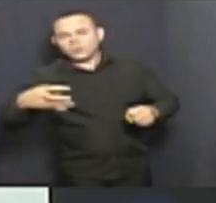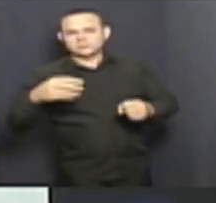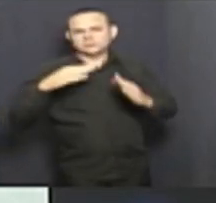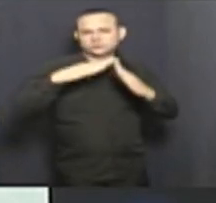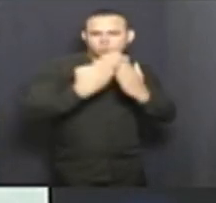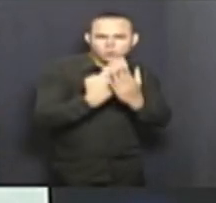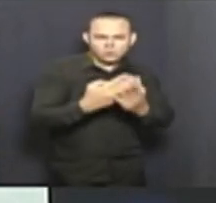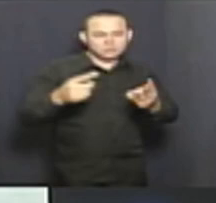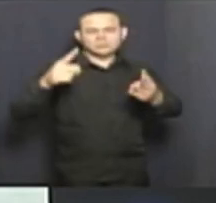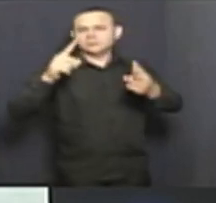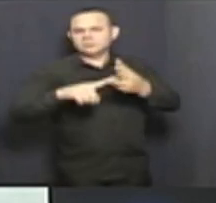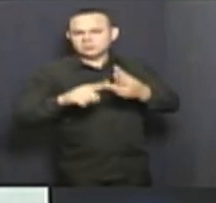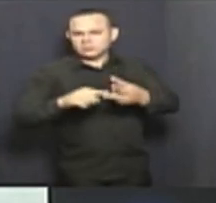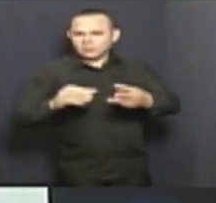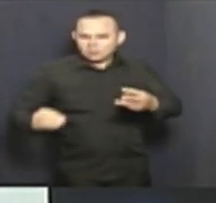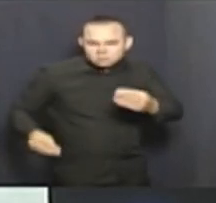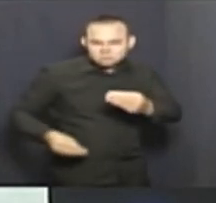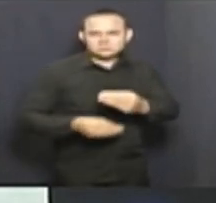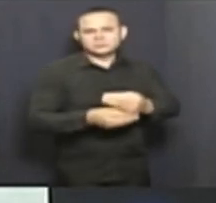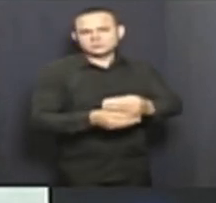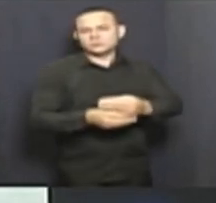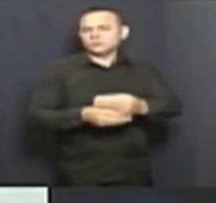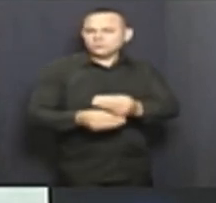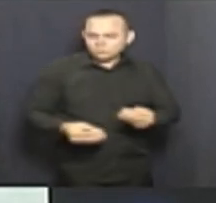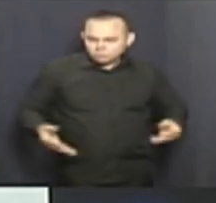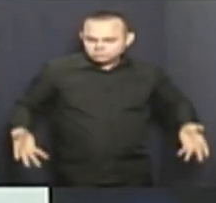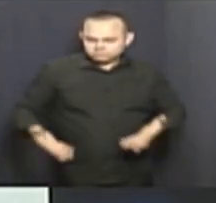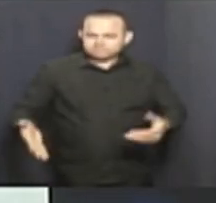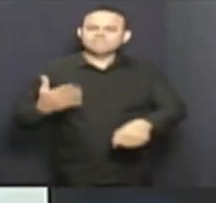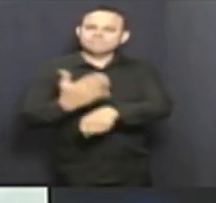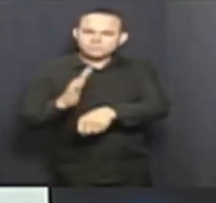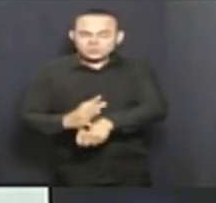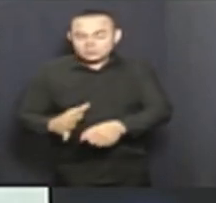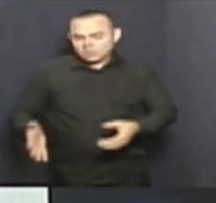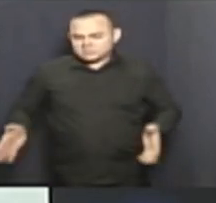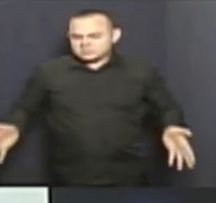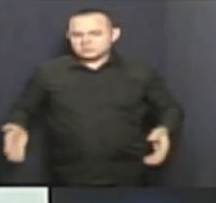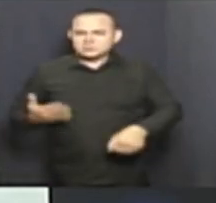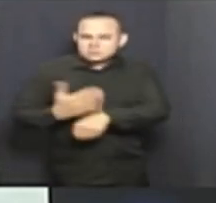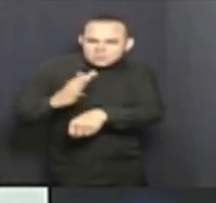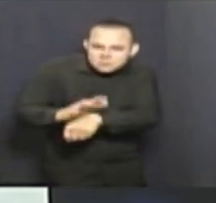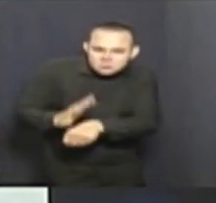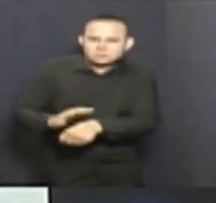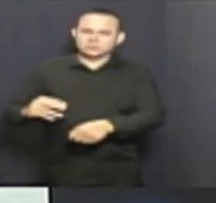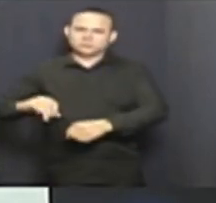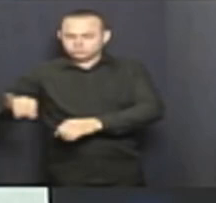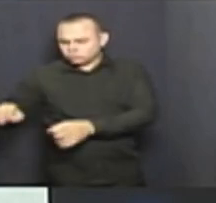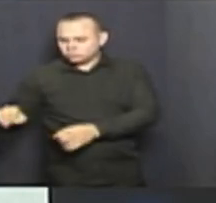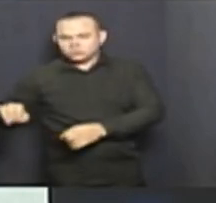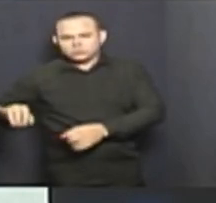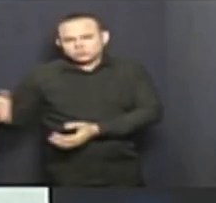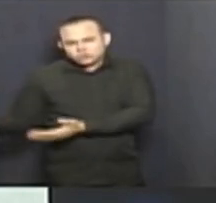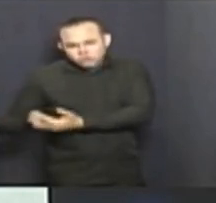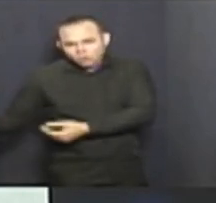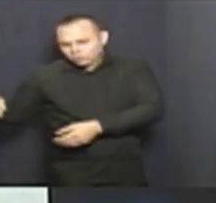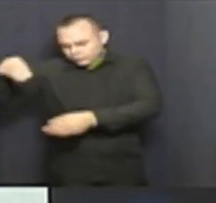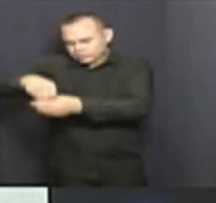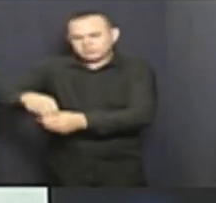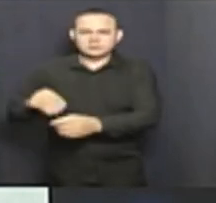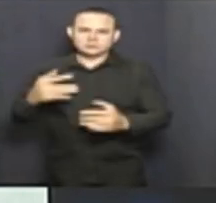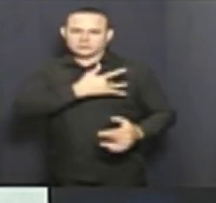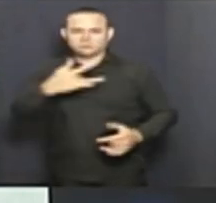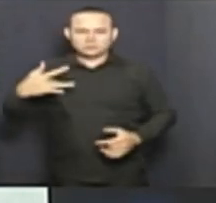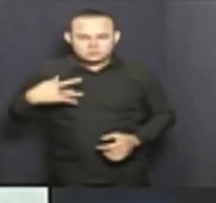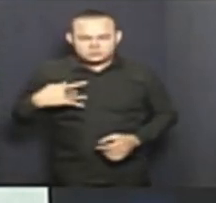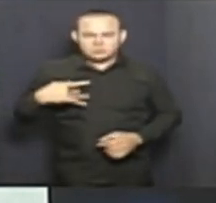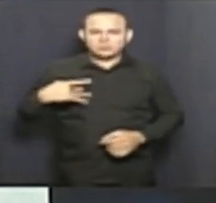uma formação continuada aceleração dos jovens na educação em plantamos alguns programas é para diminuir